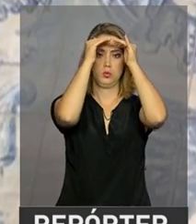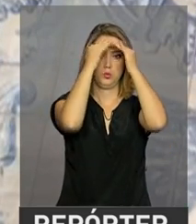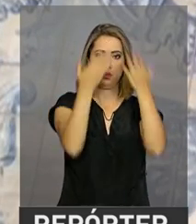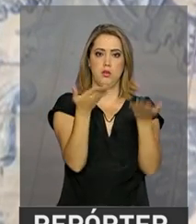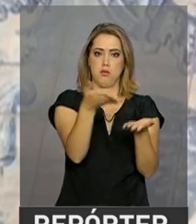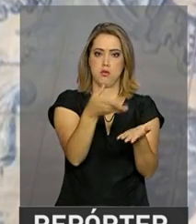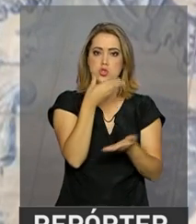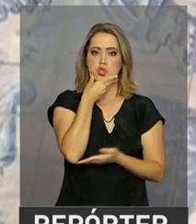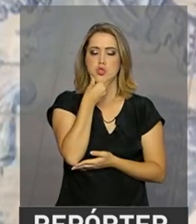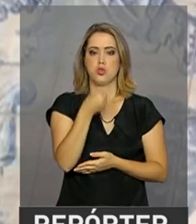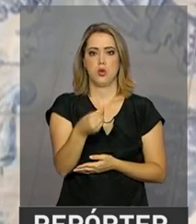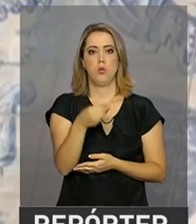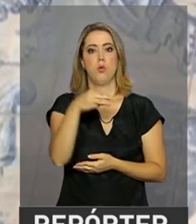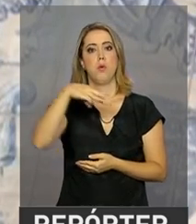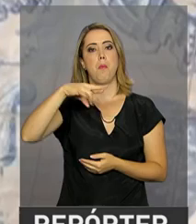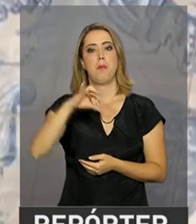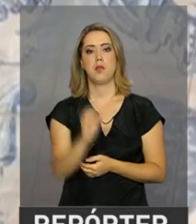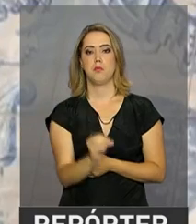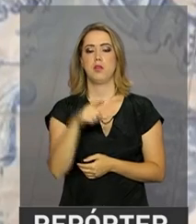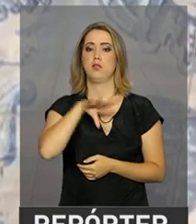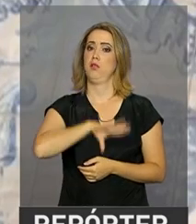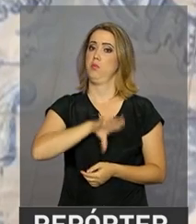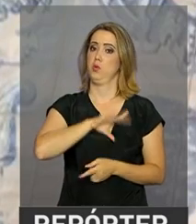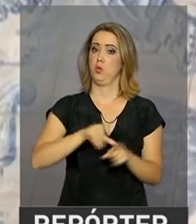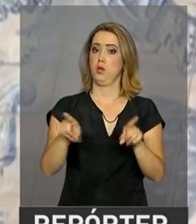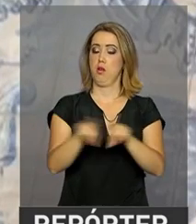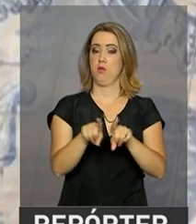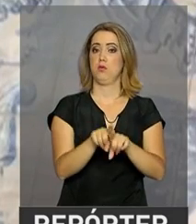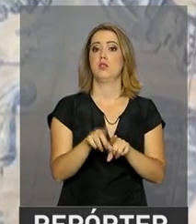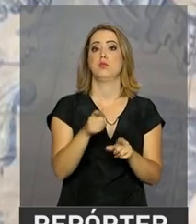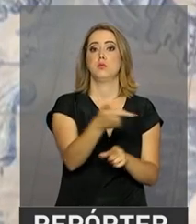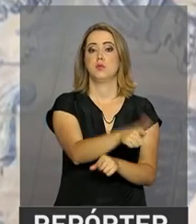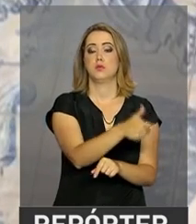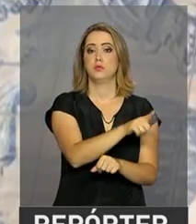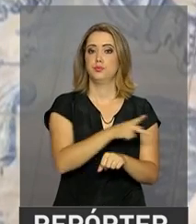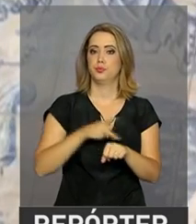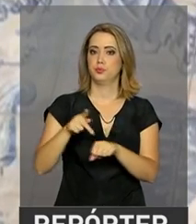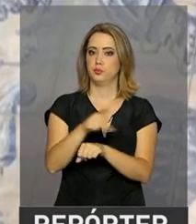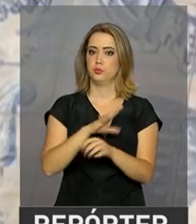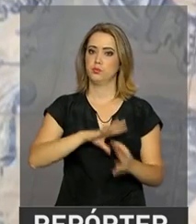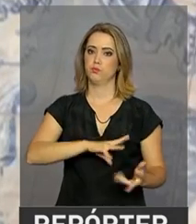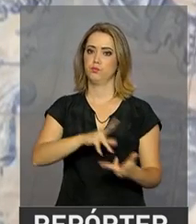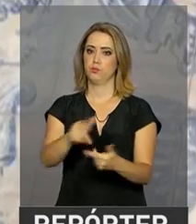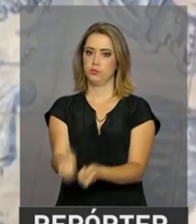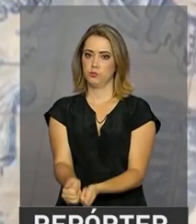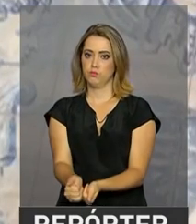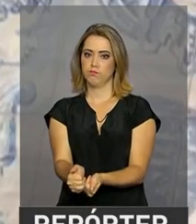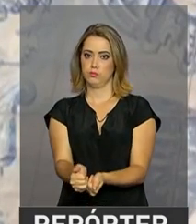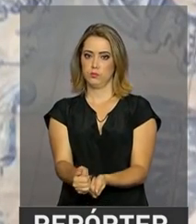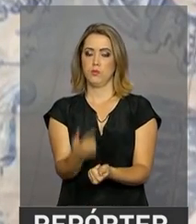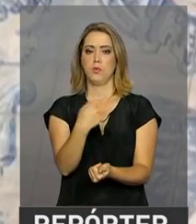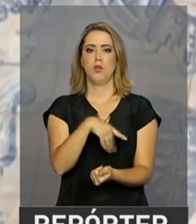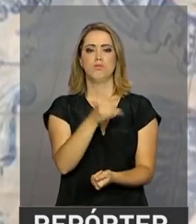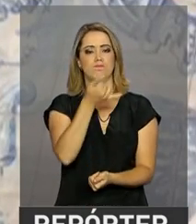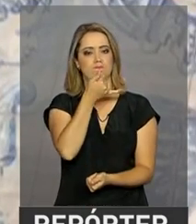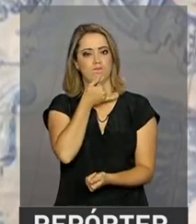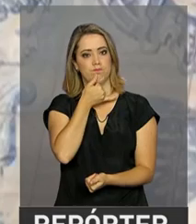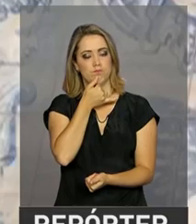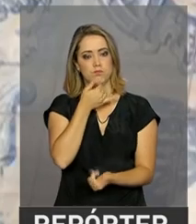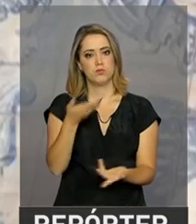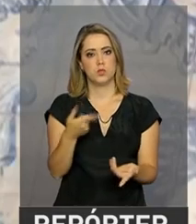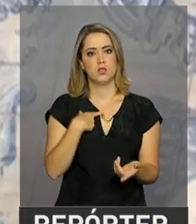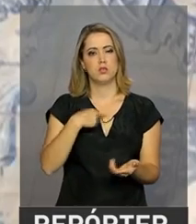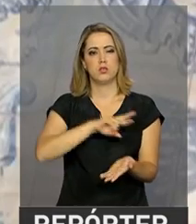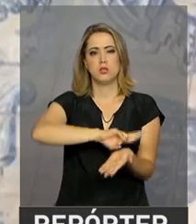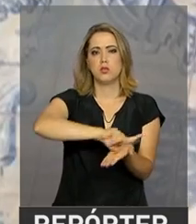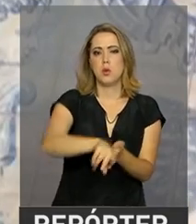Soares não apenas aqui em Portugal mas também no mundo entre os que lamentaram a morte do líder estão jean-claude